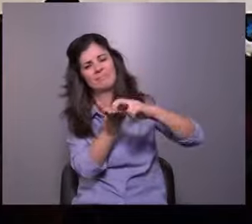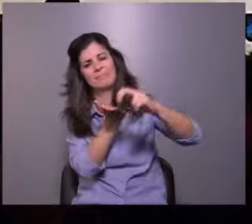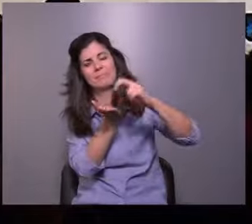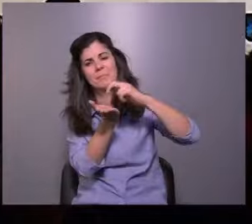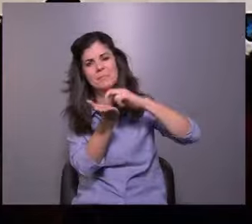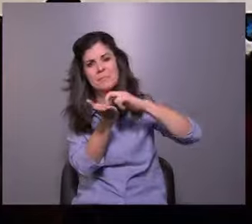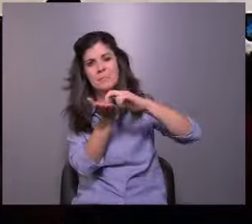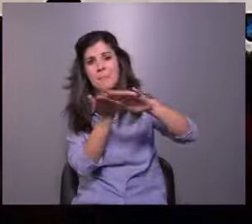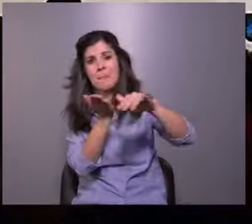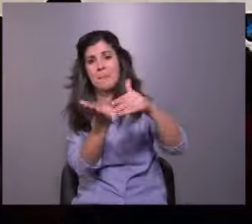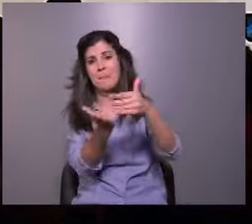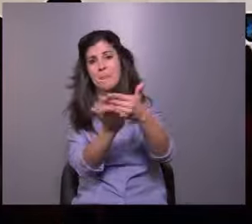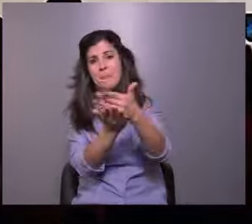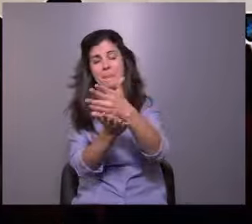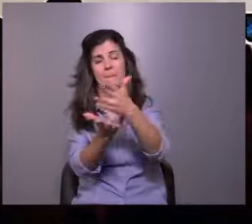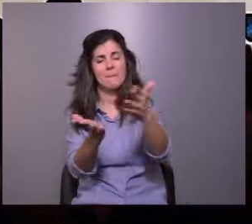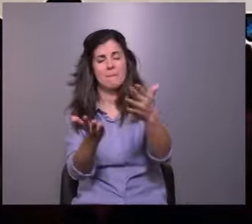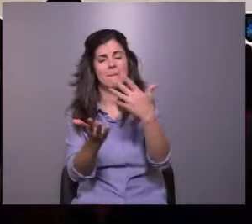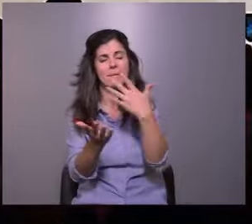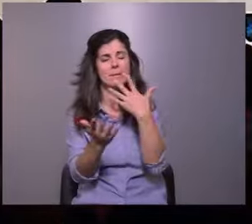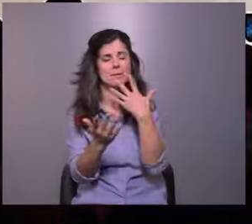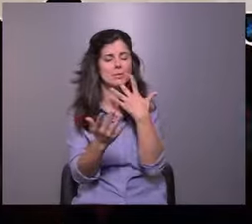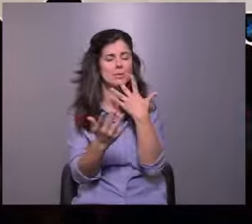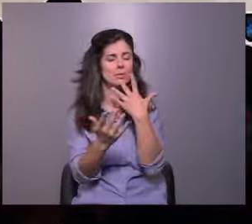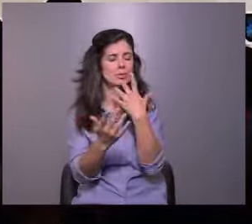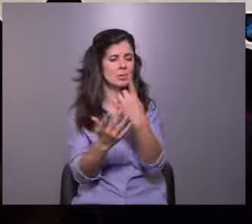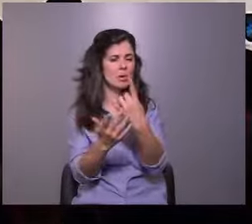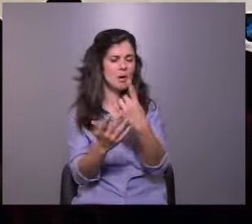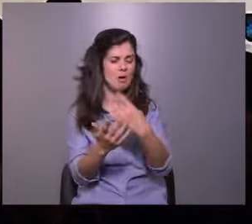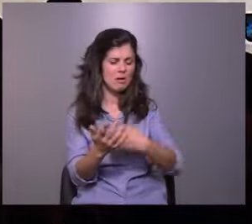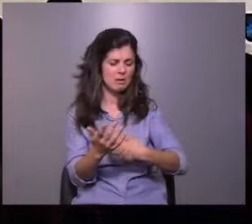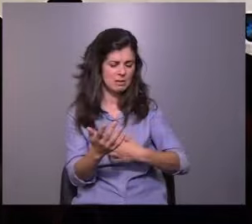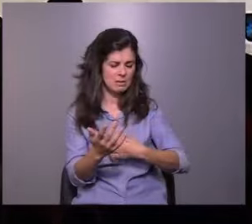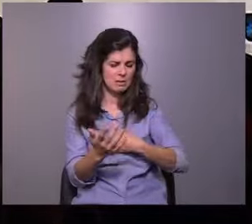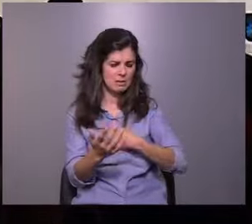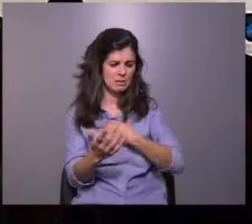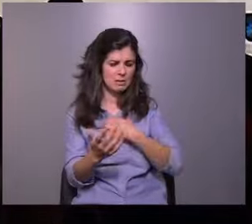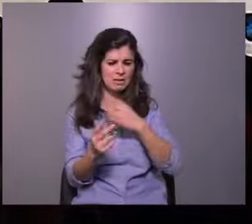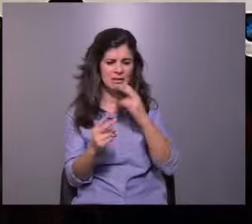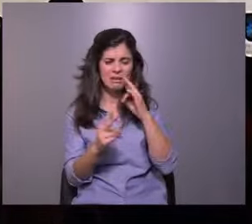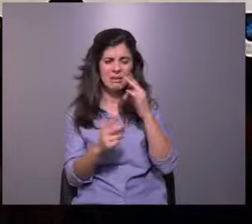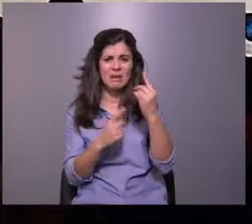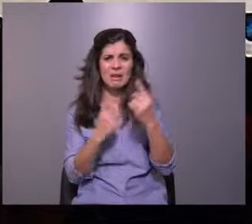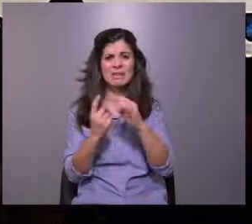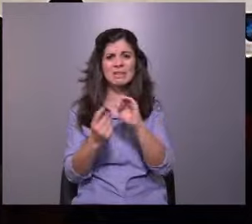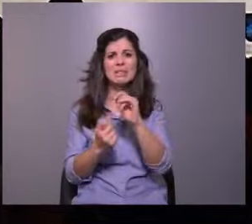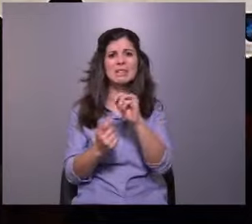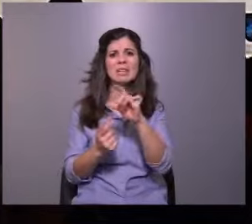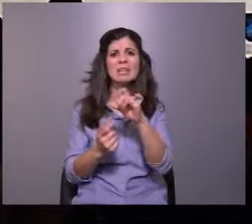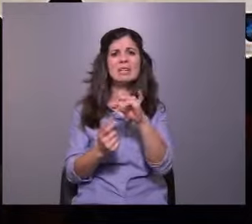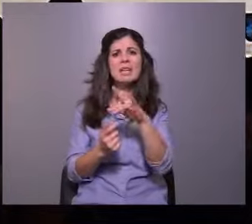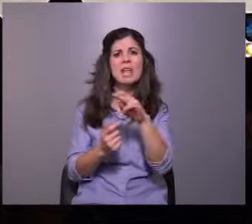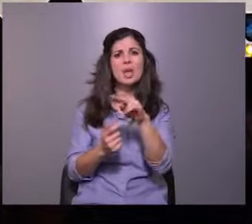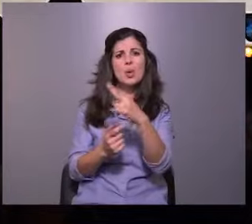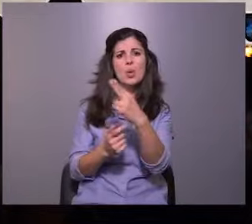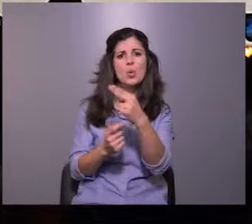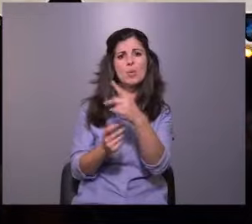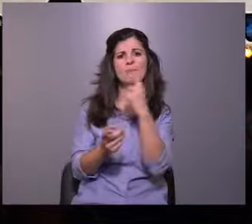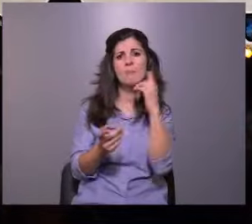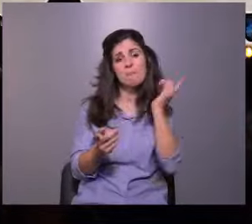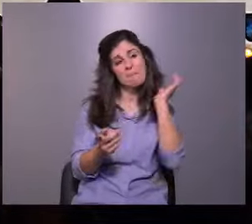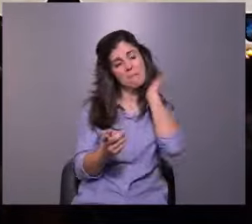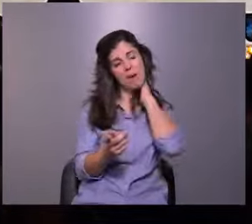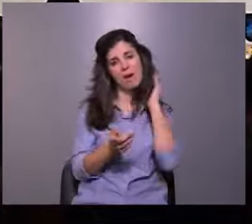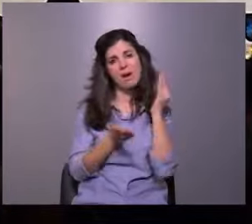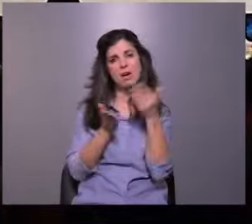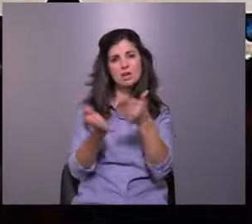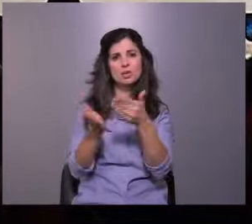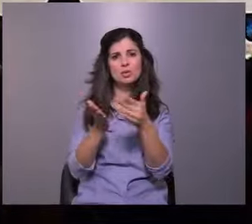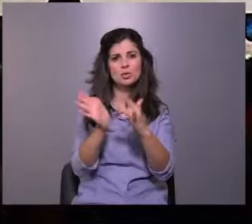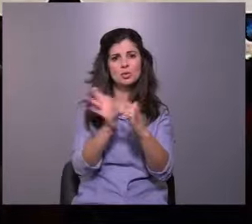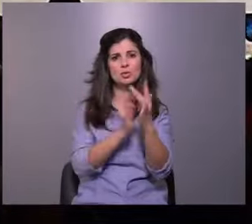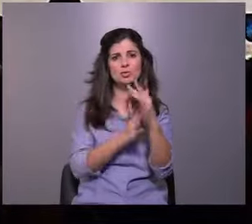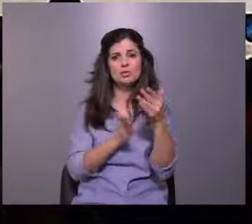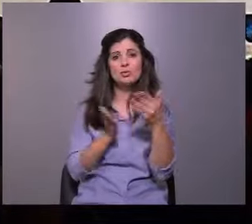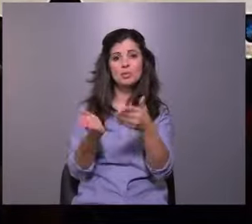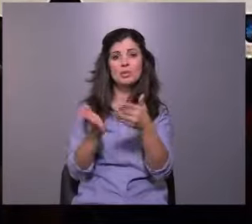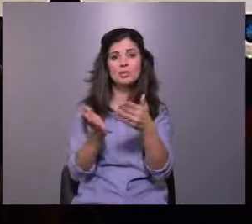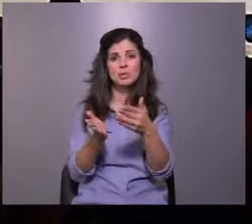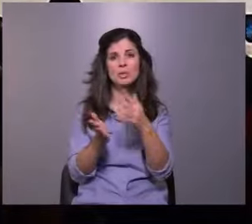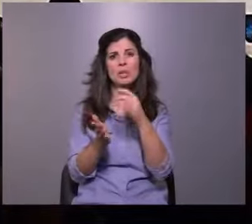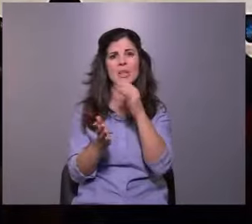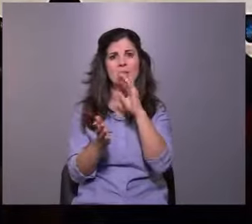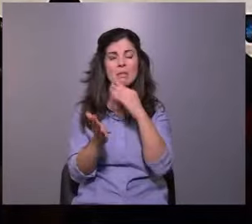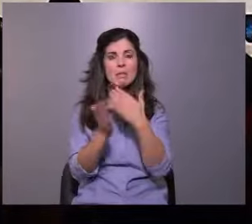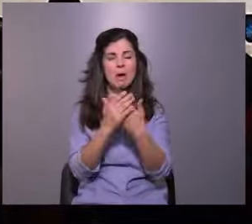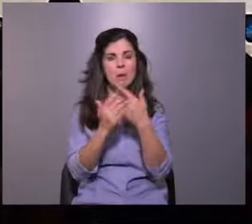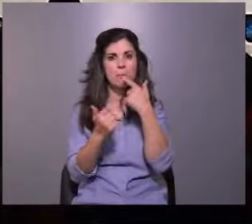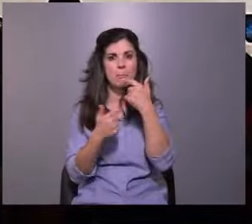Mas as trevas do mal não terminam aqui. Ele é ainda despojado do pouco que tinha e obrigado a levar o instrumento